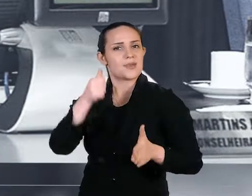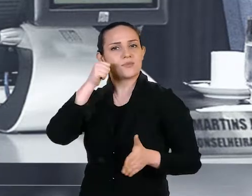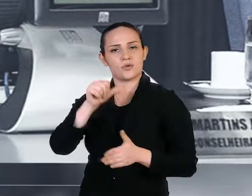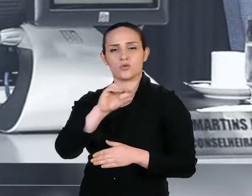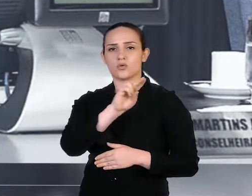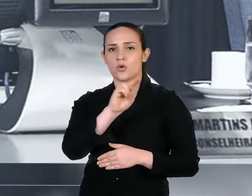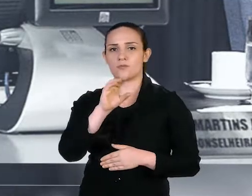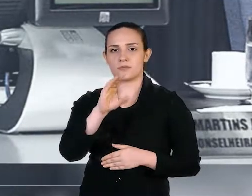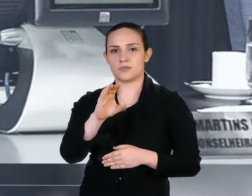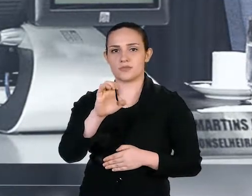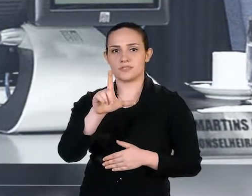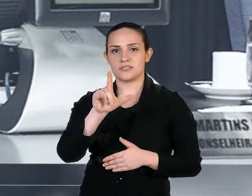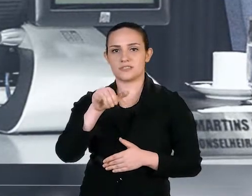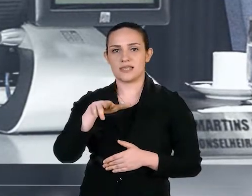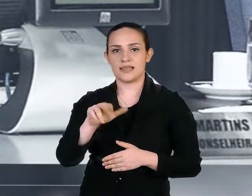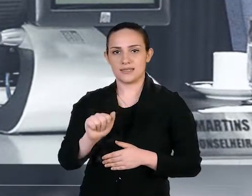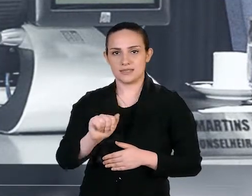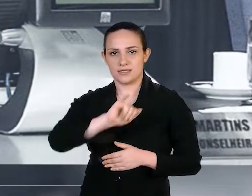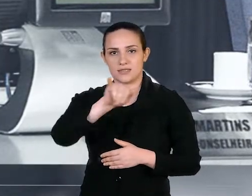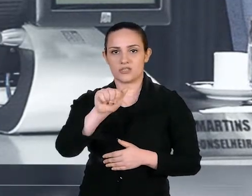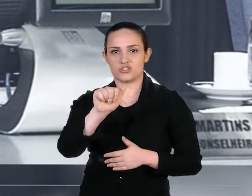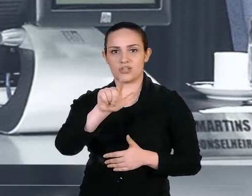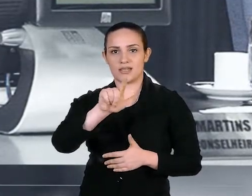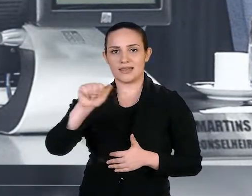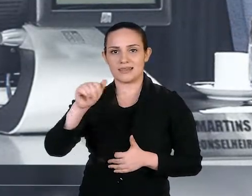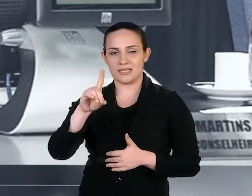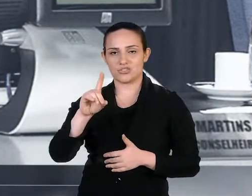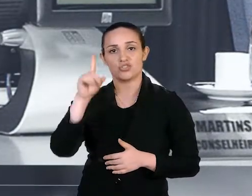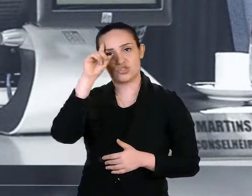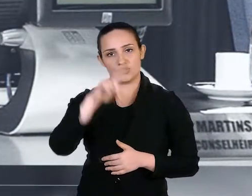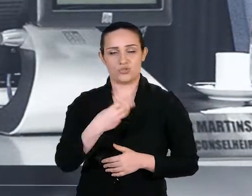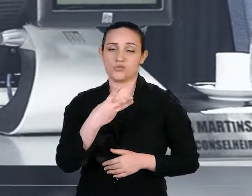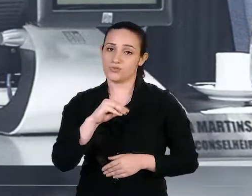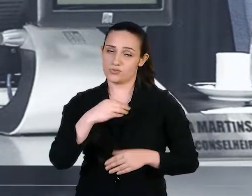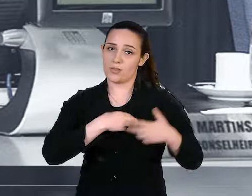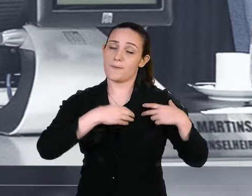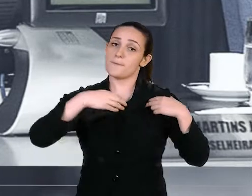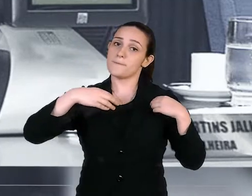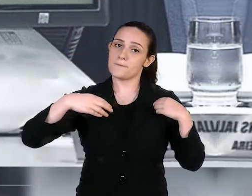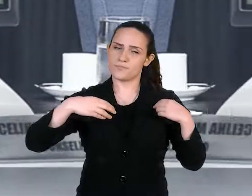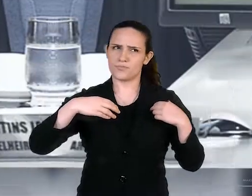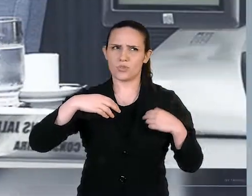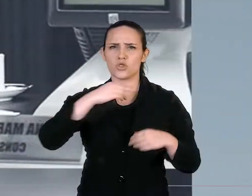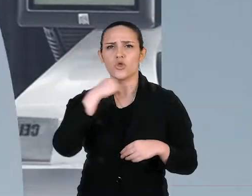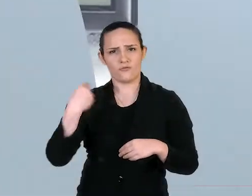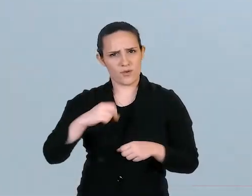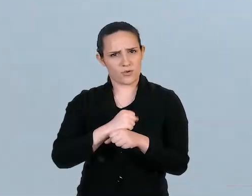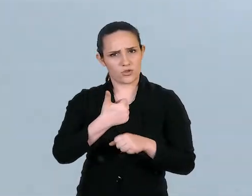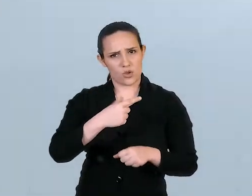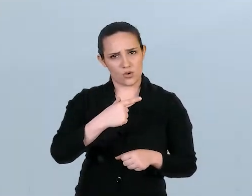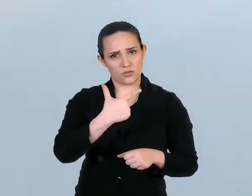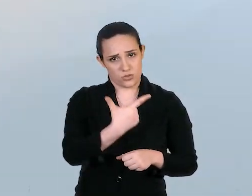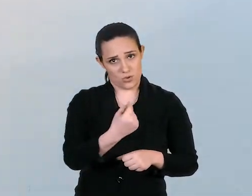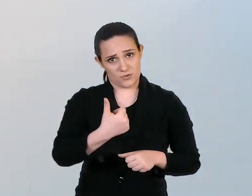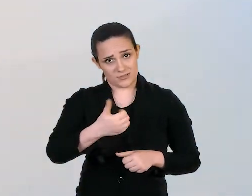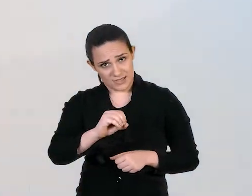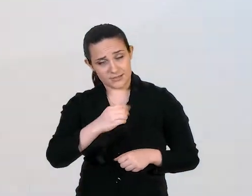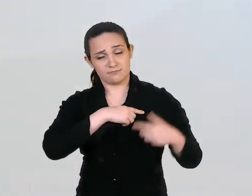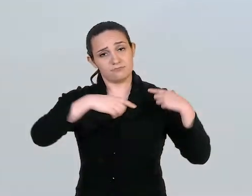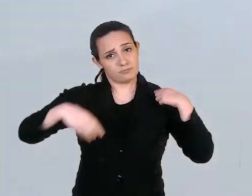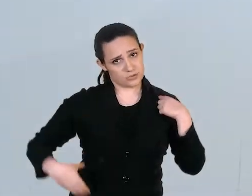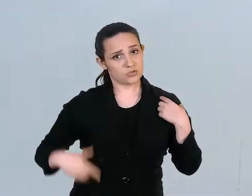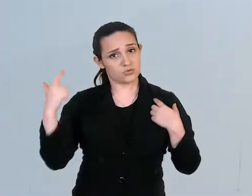cargo foi Celina Martins Jalade. Sua posse foi em 30 de novembro de 2010. Atualmente,